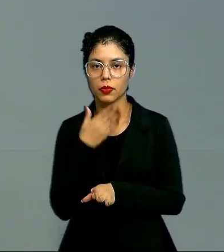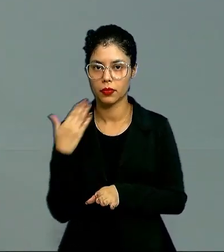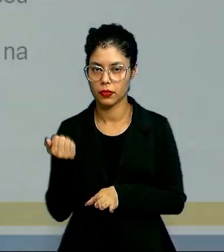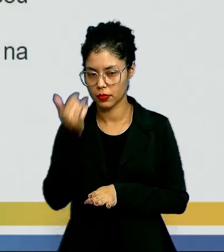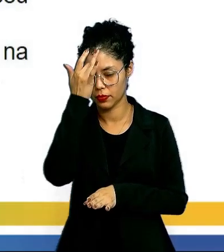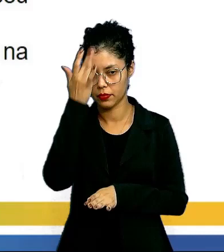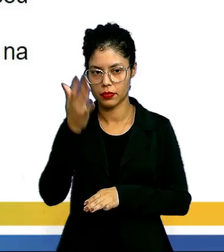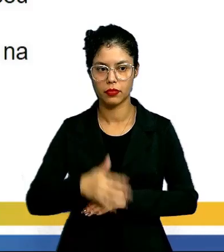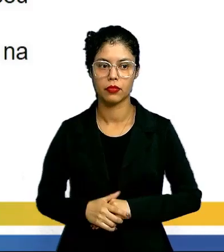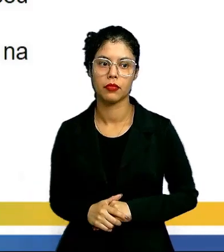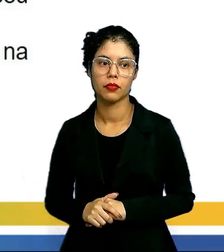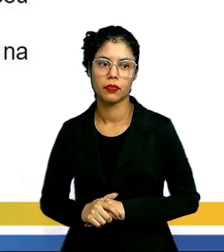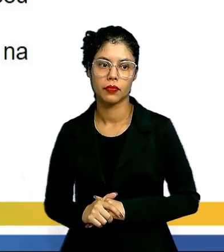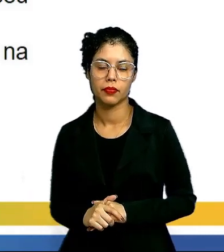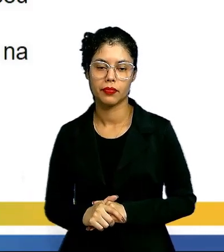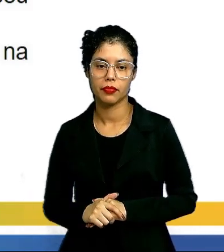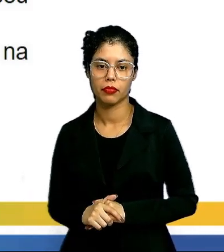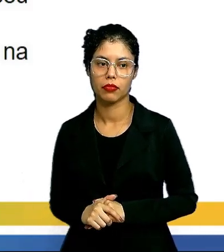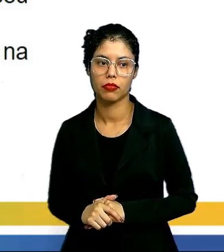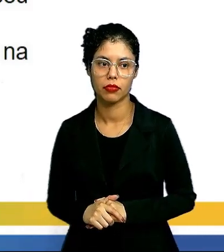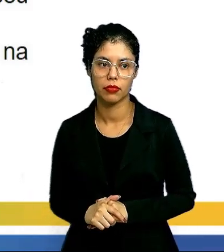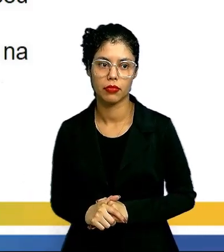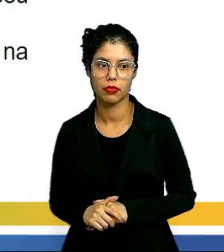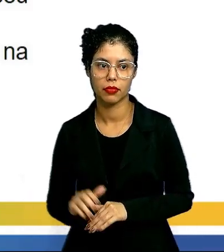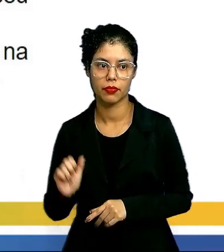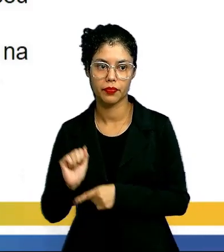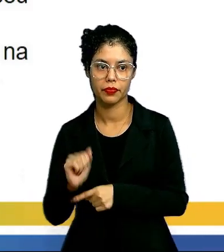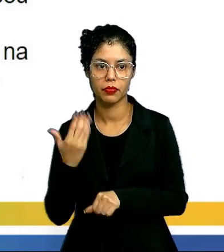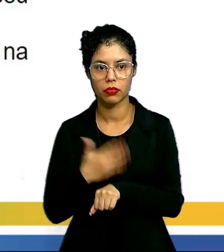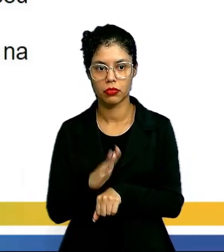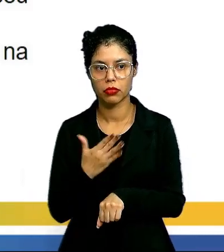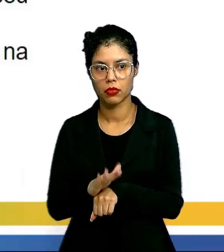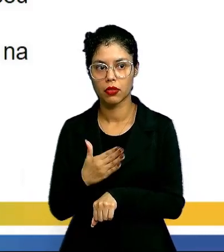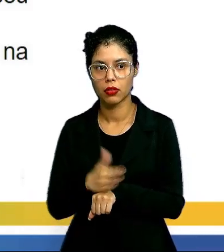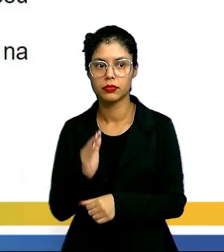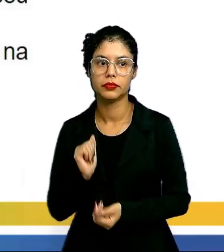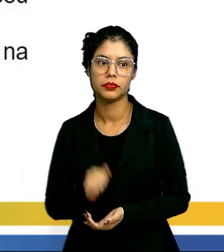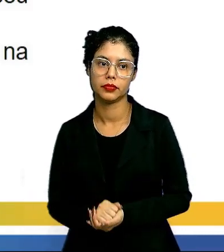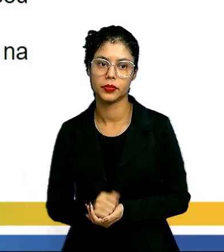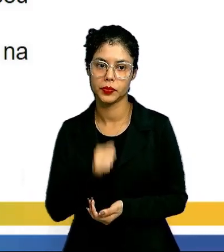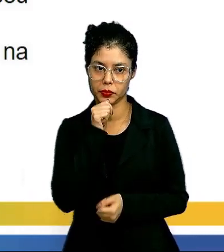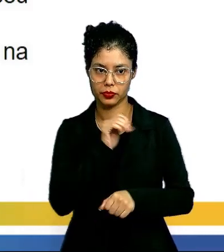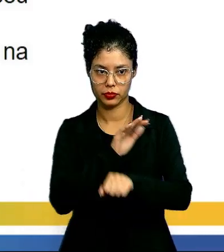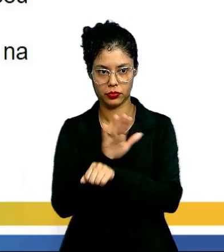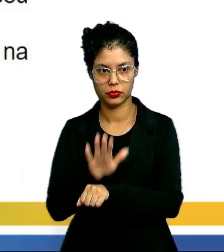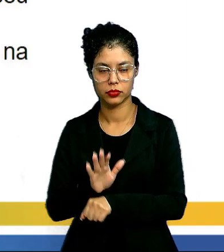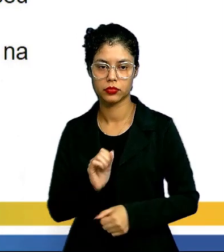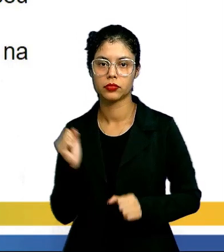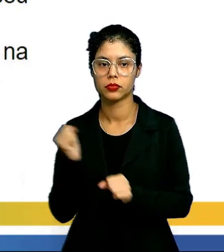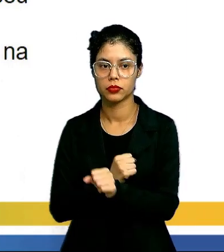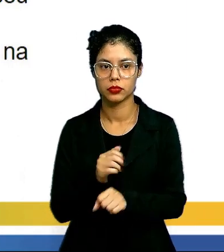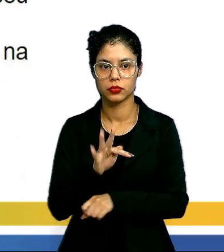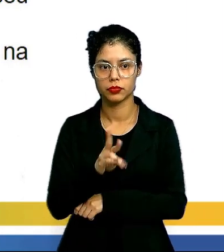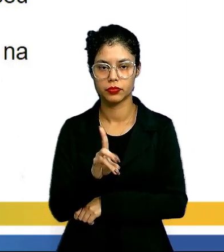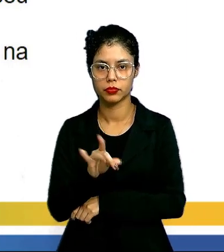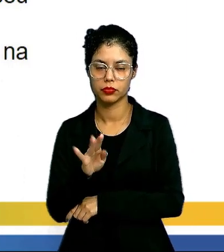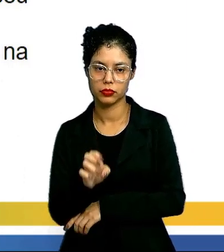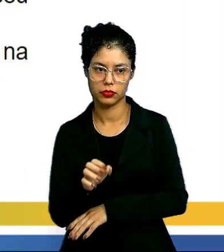mais fácil. Então, vamos dar continuidade. A prática de exercícios tem corroborado para a construção de